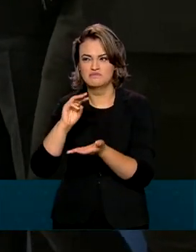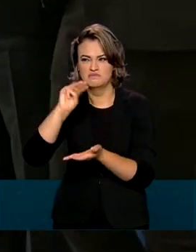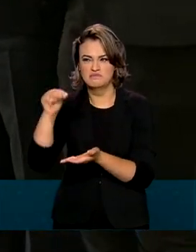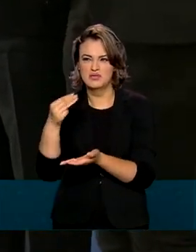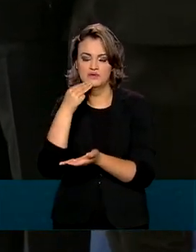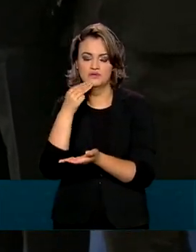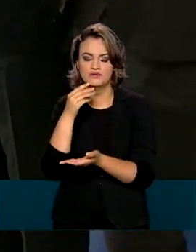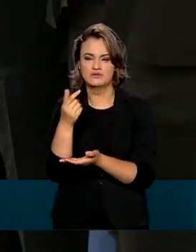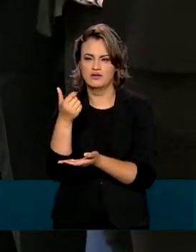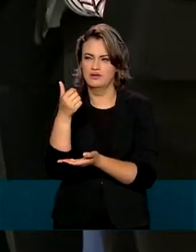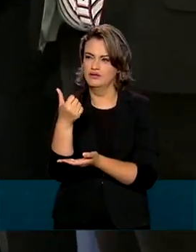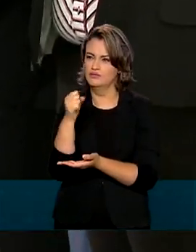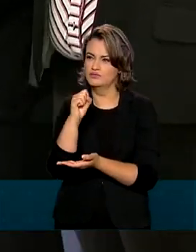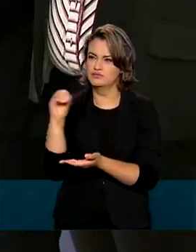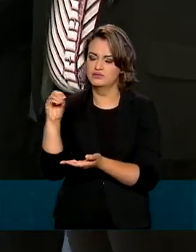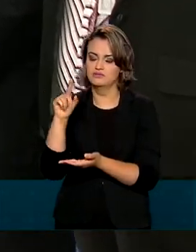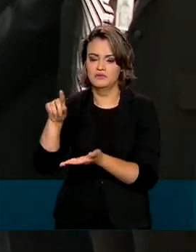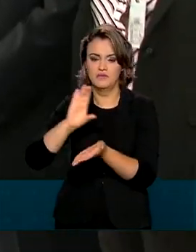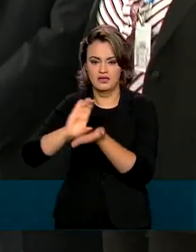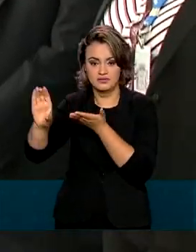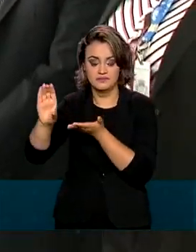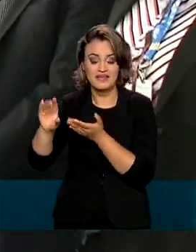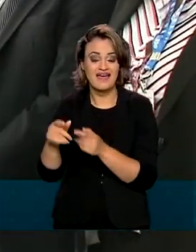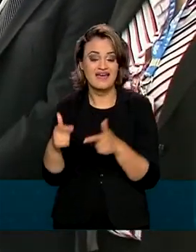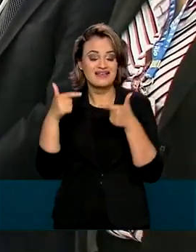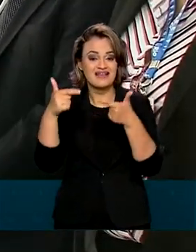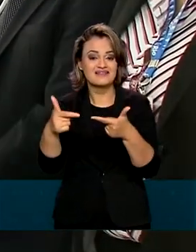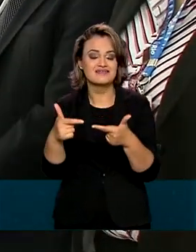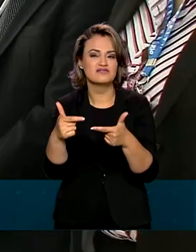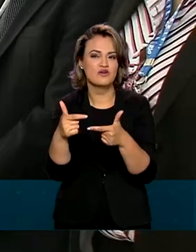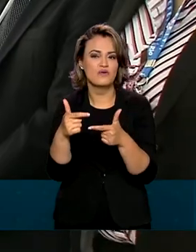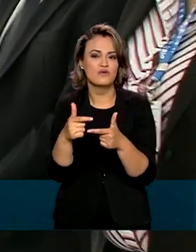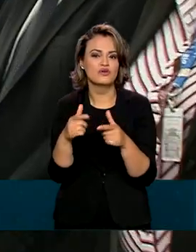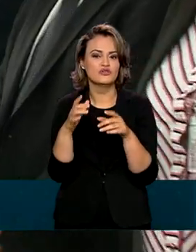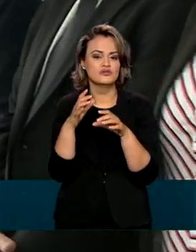R$ 2.800.000. Só esse ano, o investimento na iniciativa é de quase